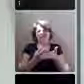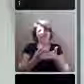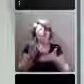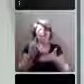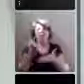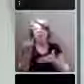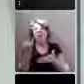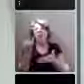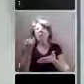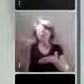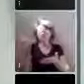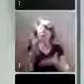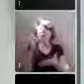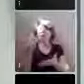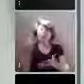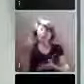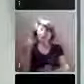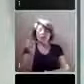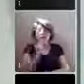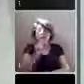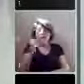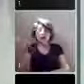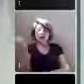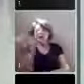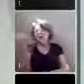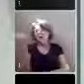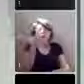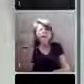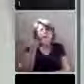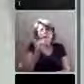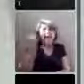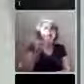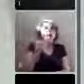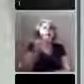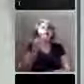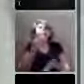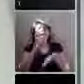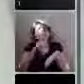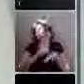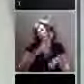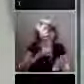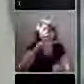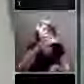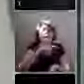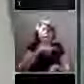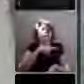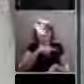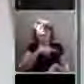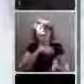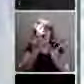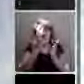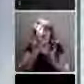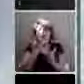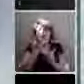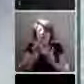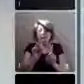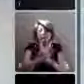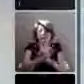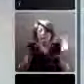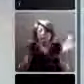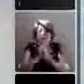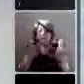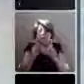produção portuguesa. Eu acho que dá para você modalizar isso, você falar de uma outra maneira. Ficou assim, não nos interessa nesse trabalho.